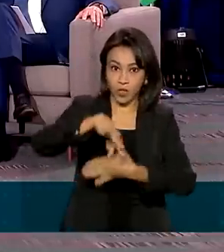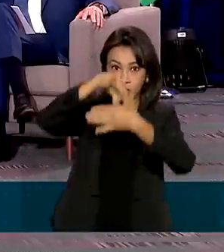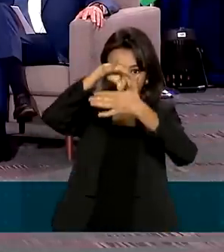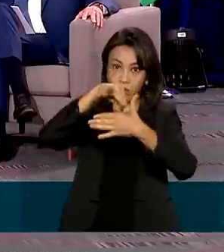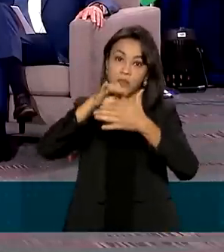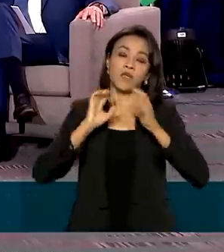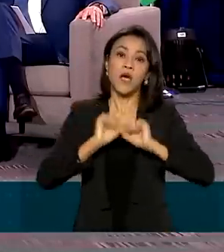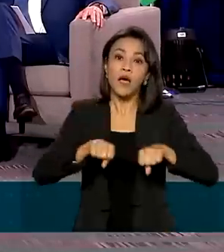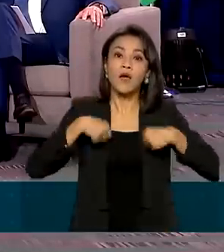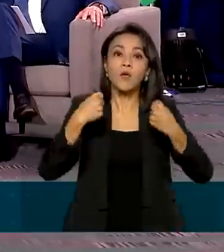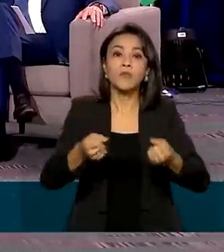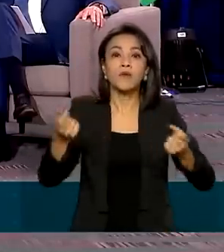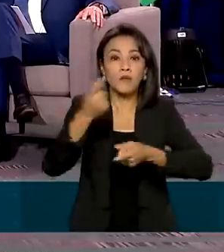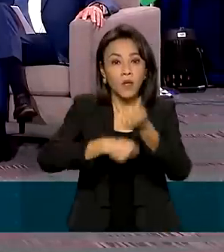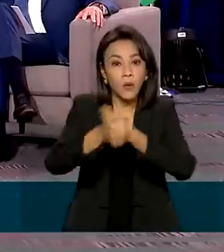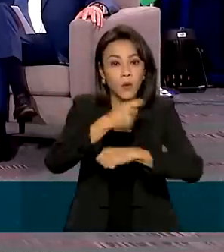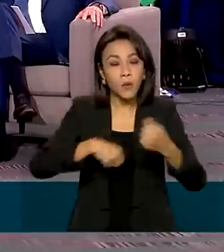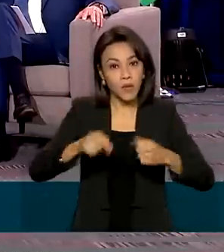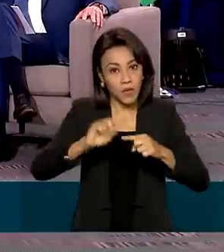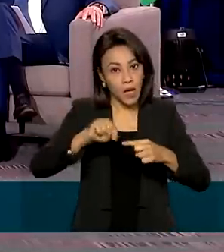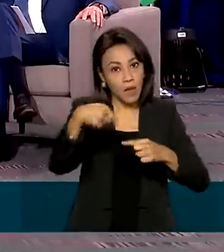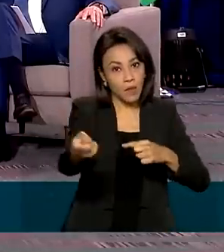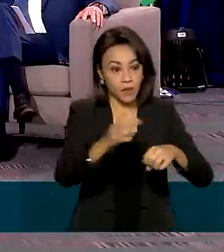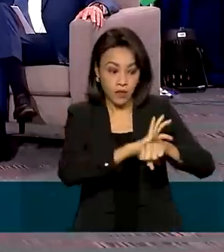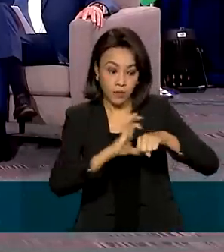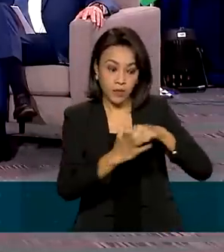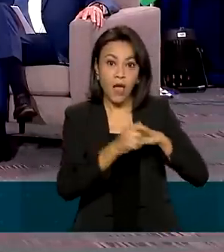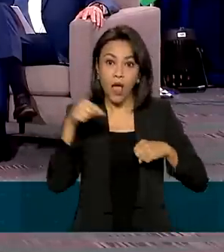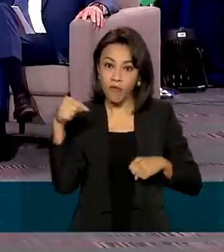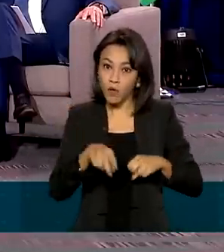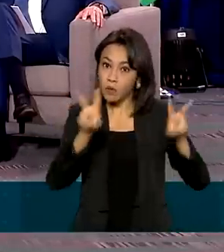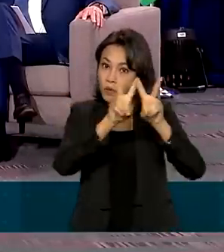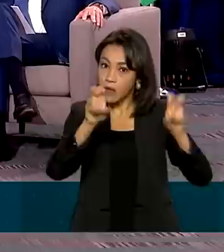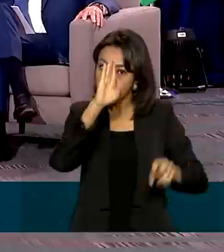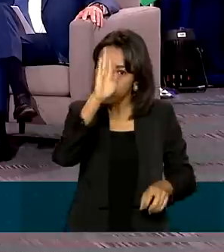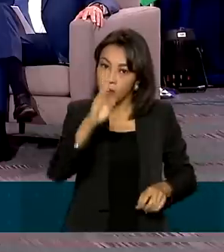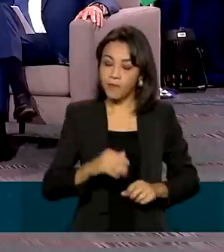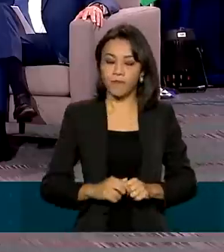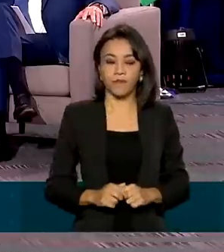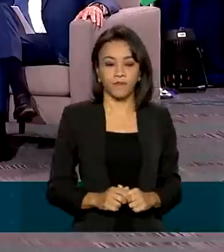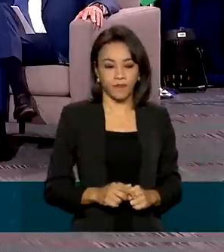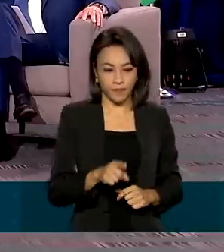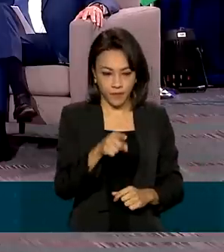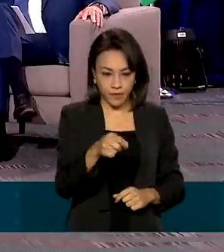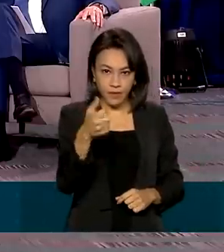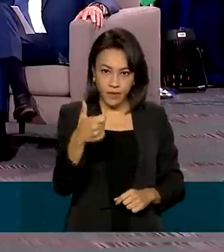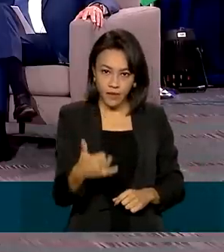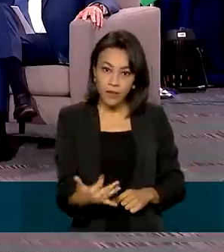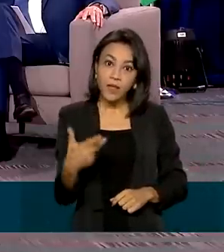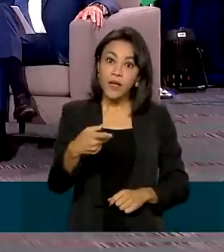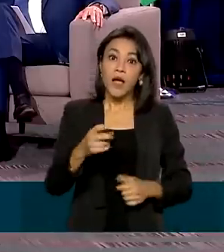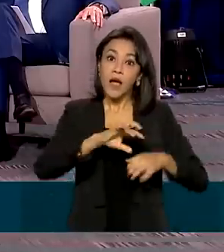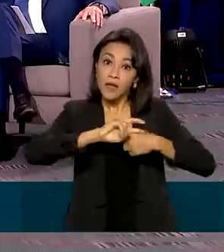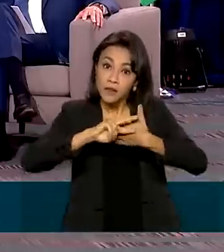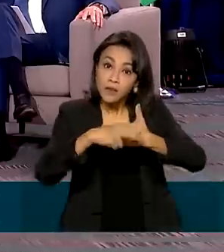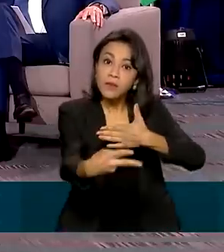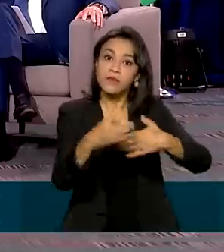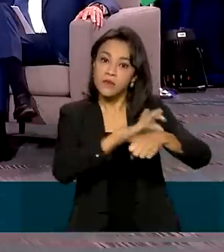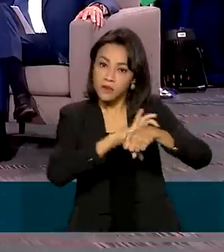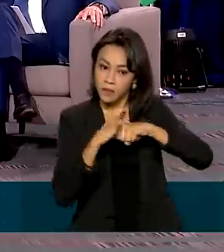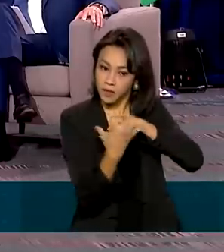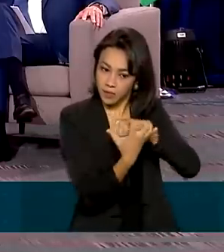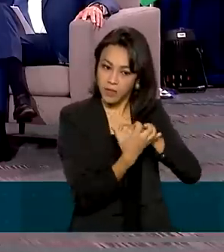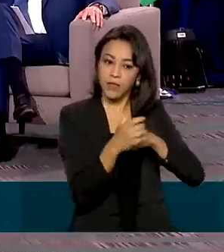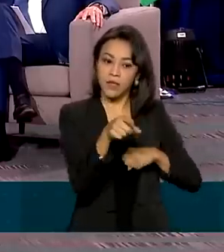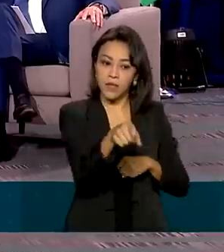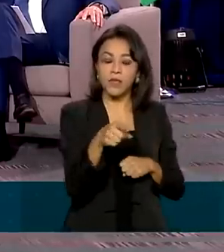da economia após a pandemia foi um dos pontos principais. As consequências da pandemia, com a